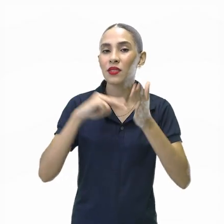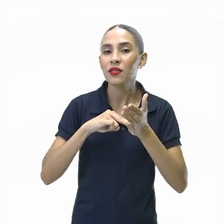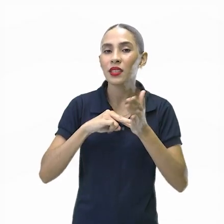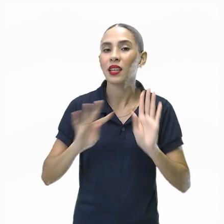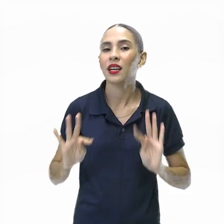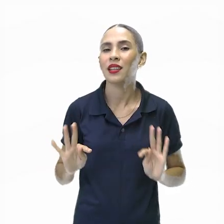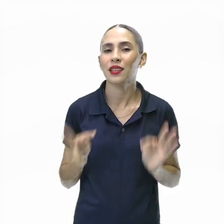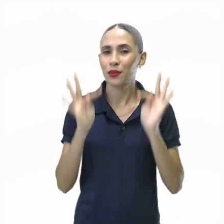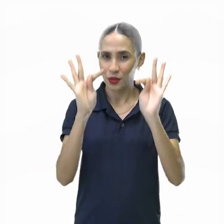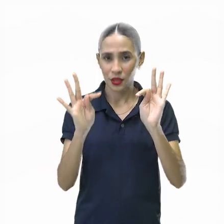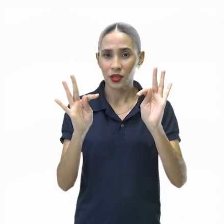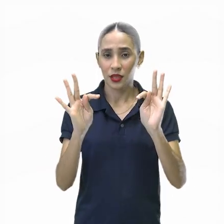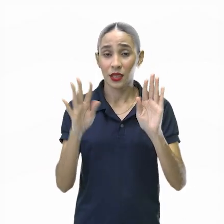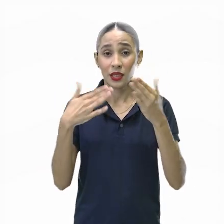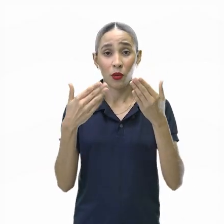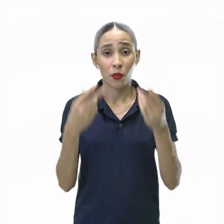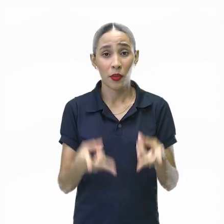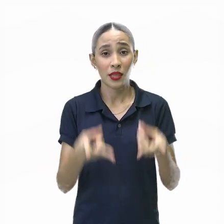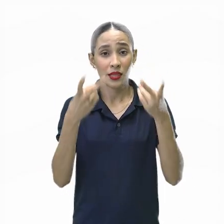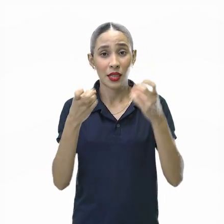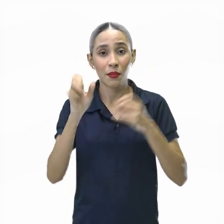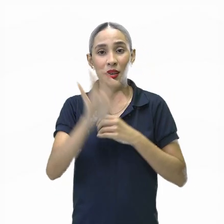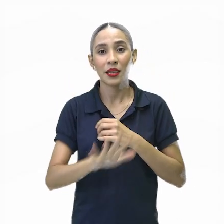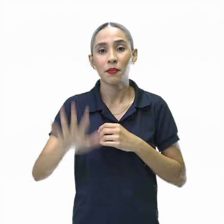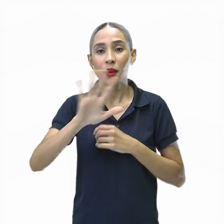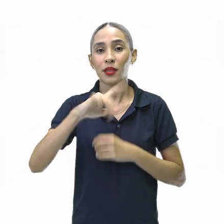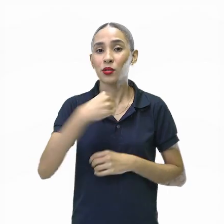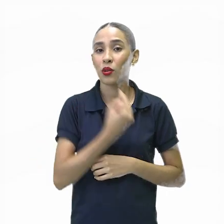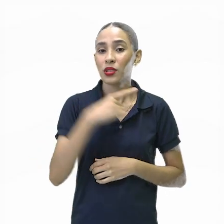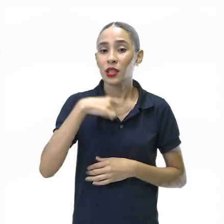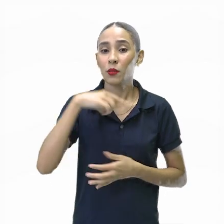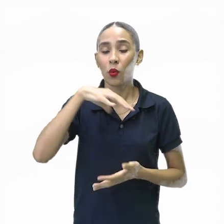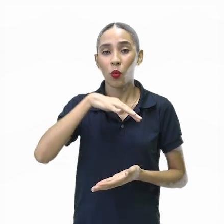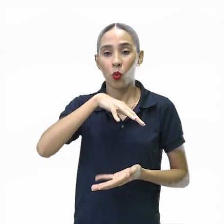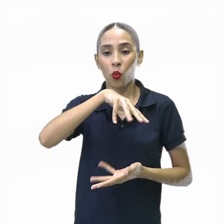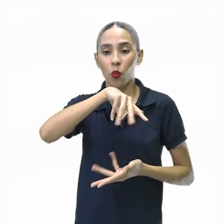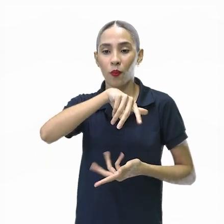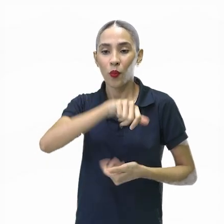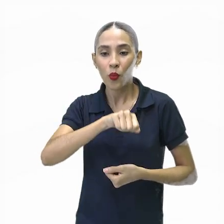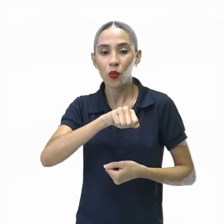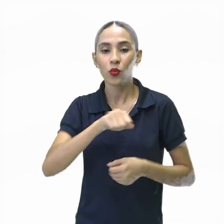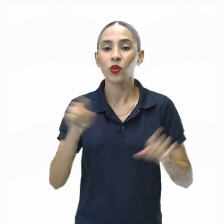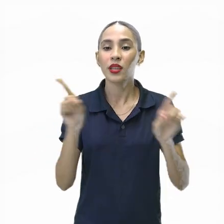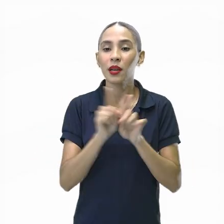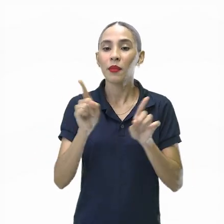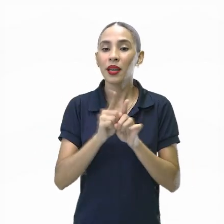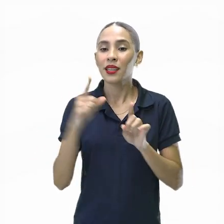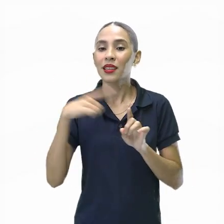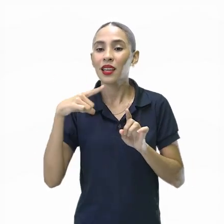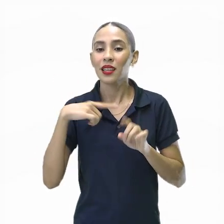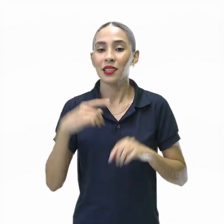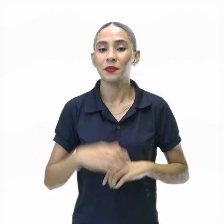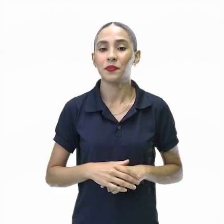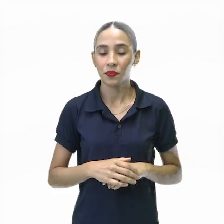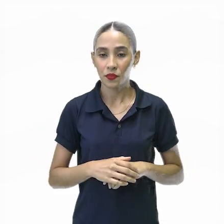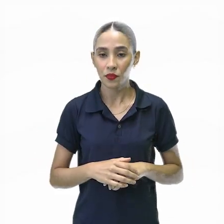esta tecnologia? Observem que na imagem nós temos o mundo e temos lá